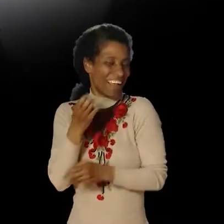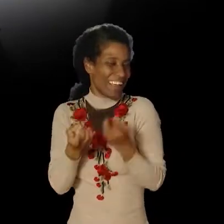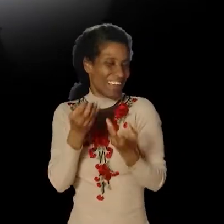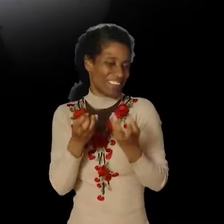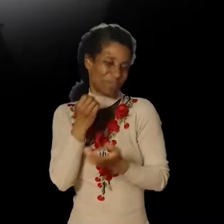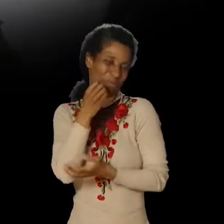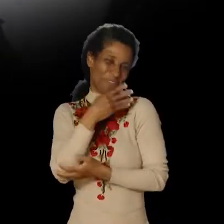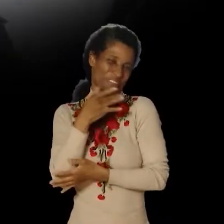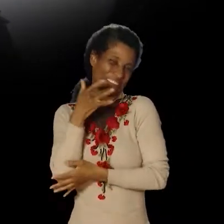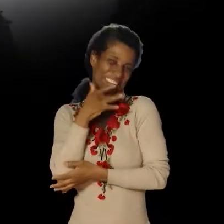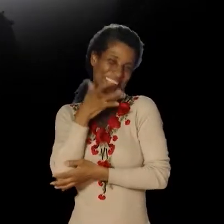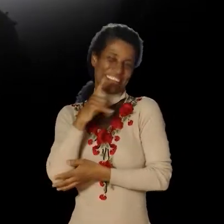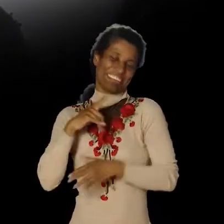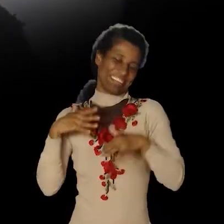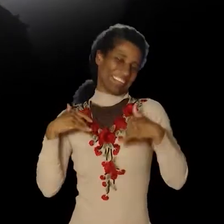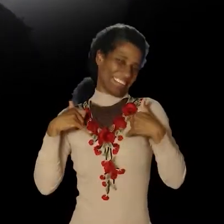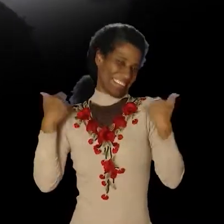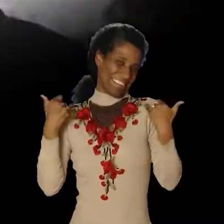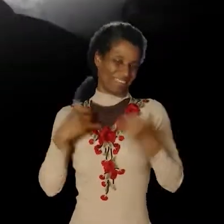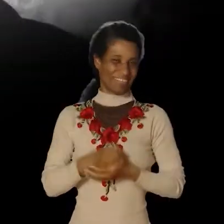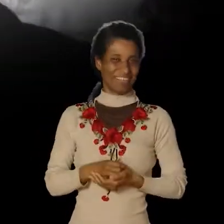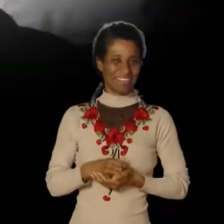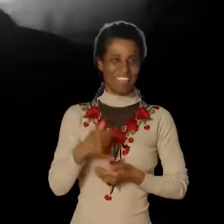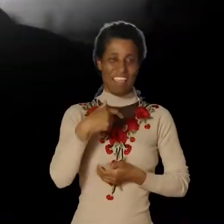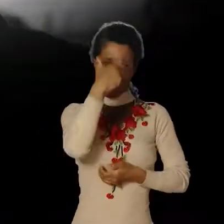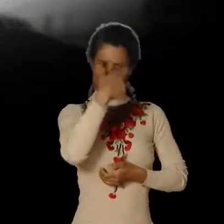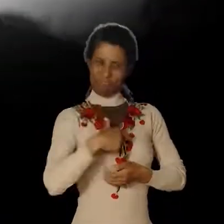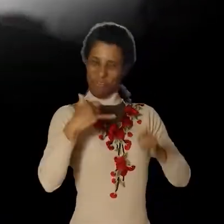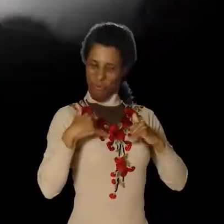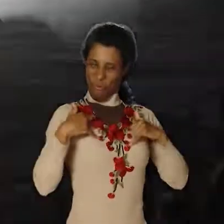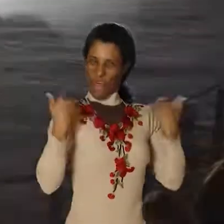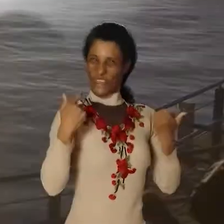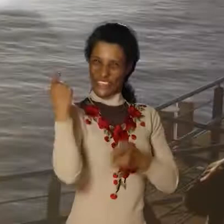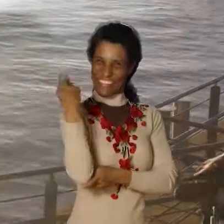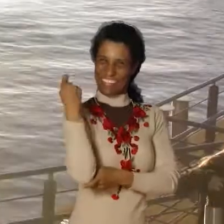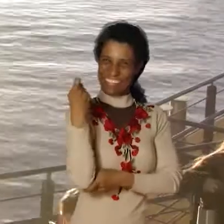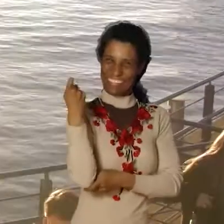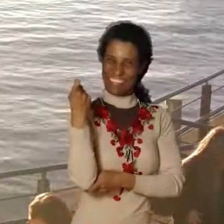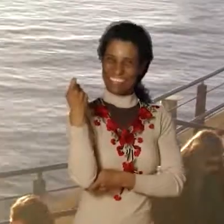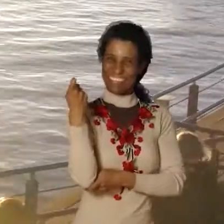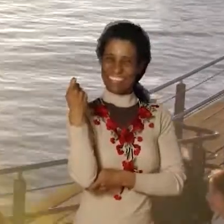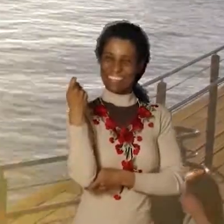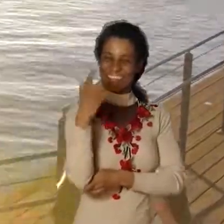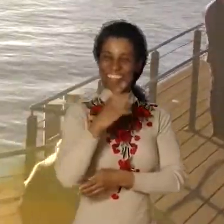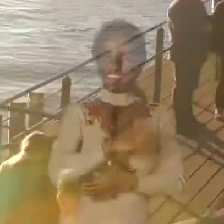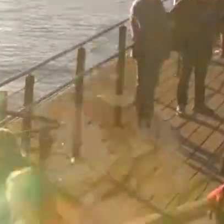o melhor que tem. Eu tenho muito orgulho. Eu tenho orgulho de ser gaúcha.